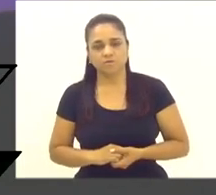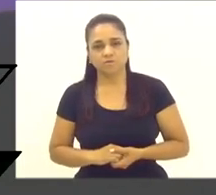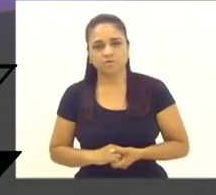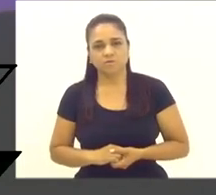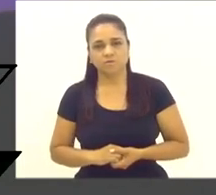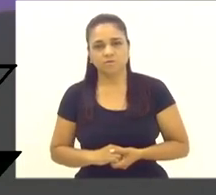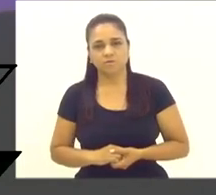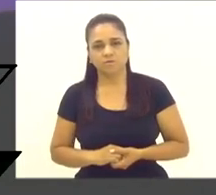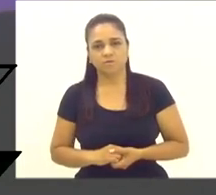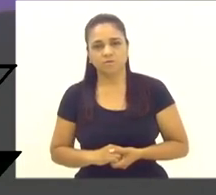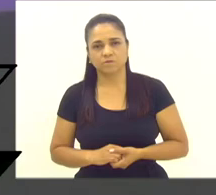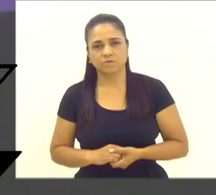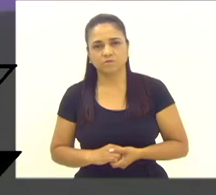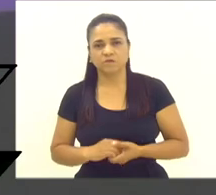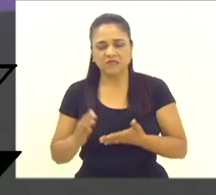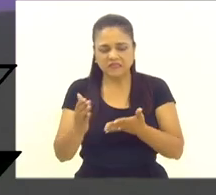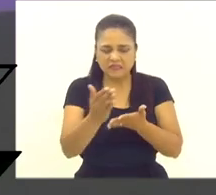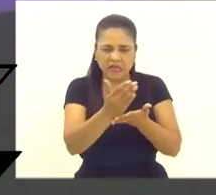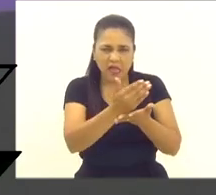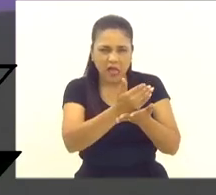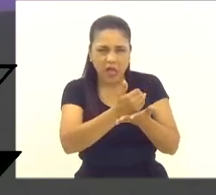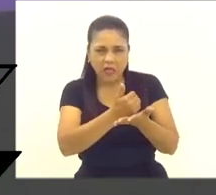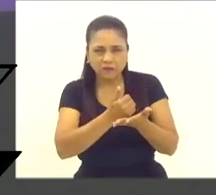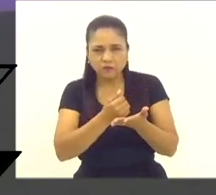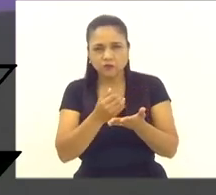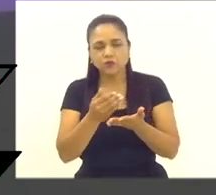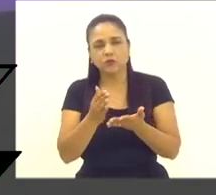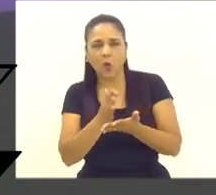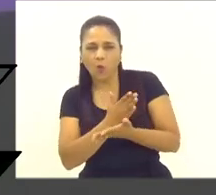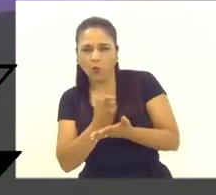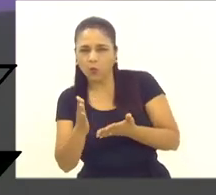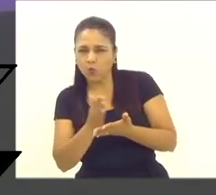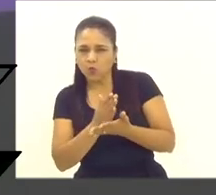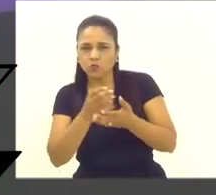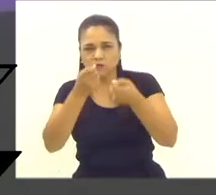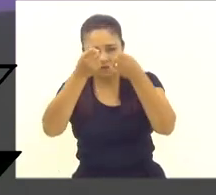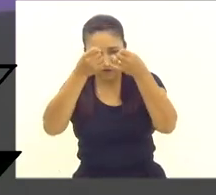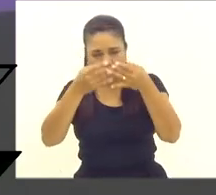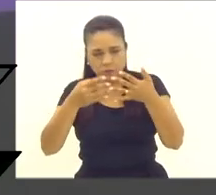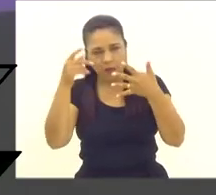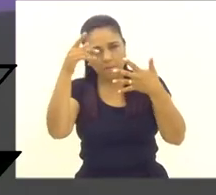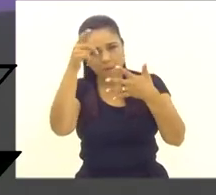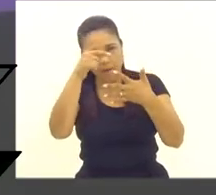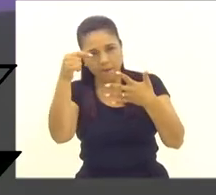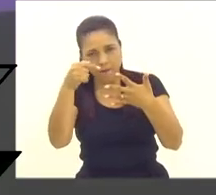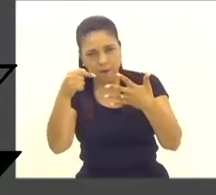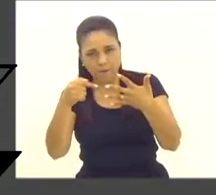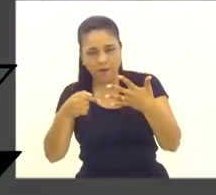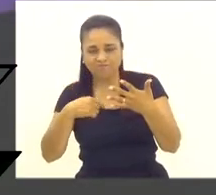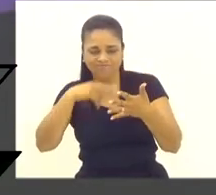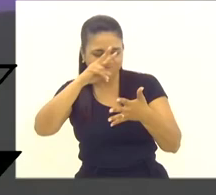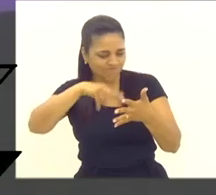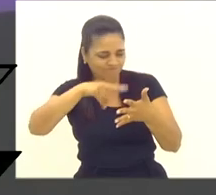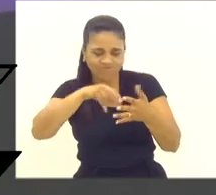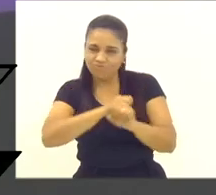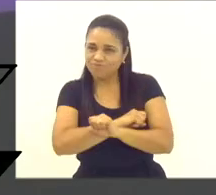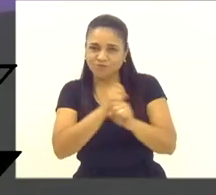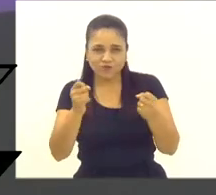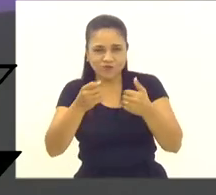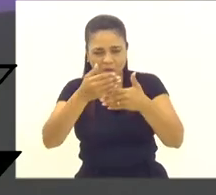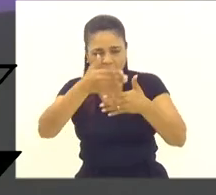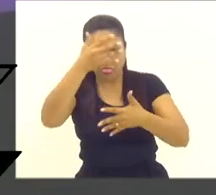esse daí Tinha alguns dados vinhos que eu vou eu vou citar aqui para vocês porque eu acho que não dá para ler mesmo